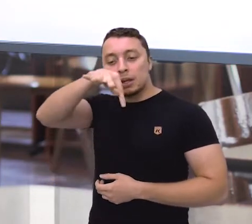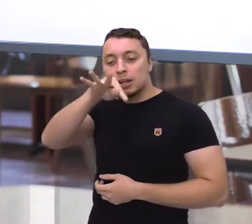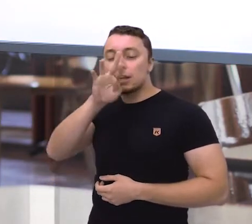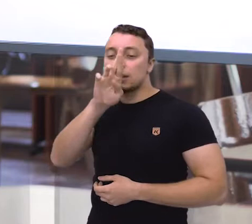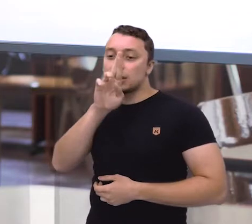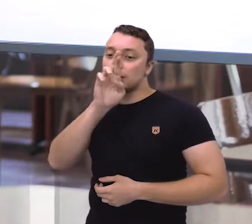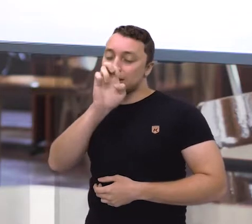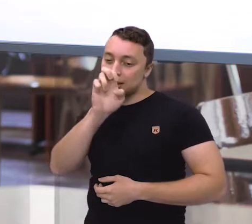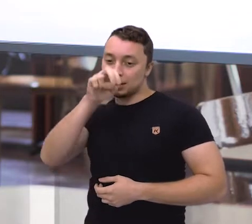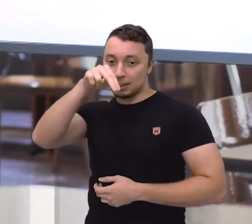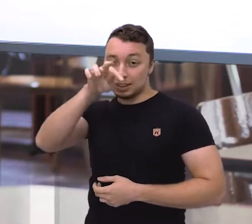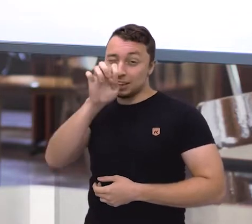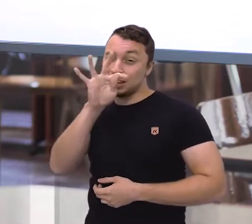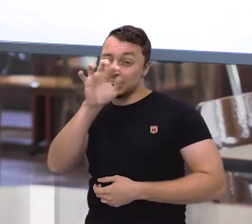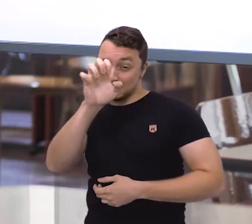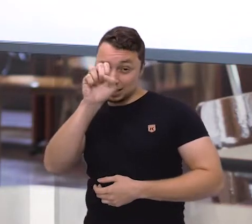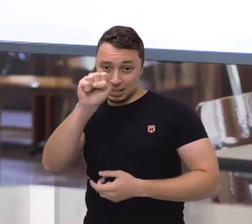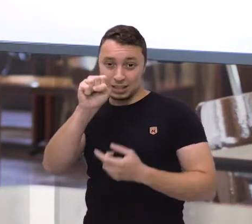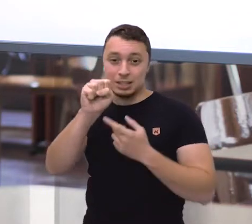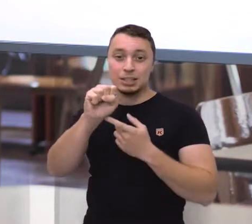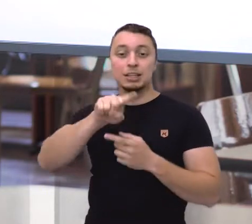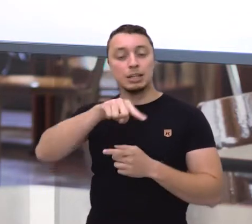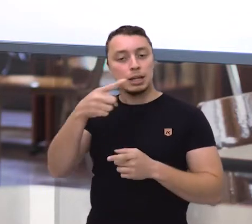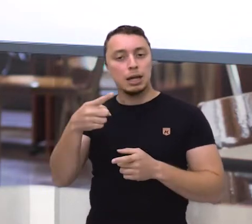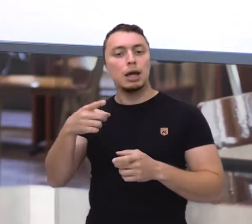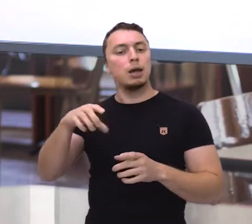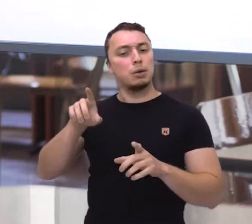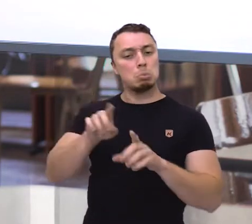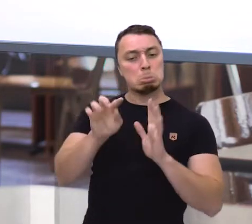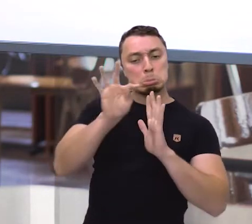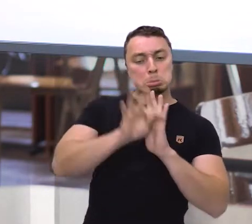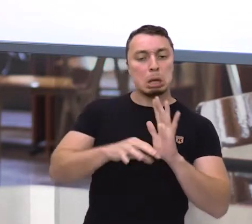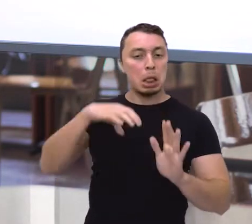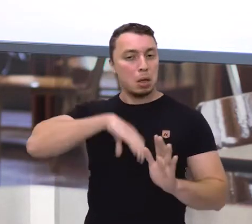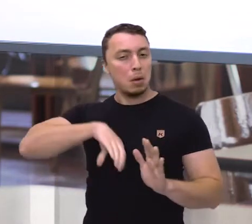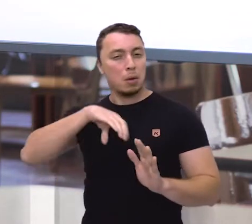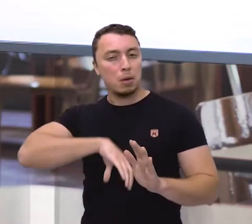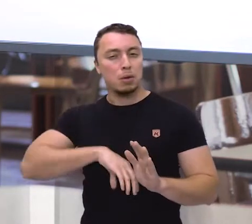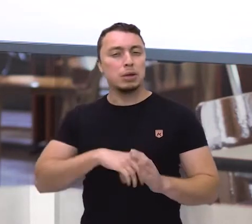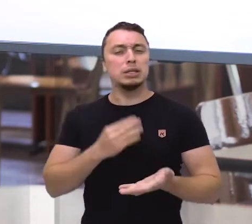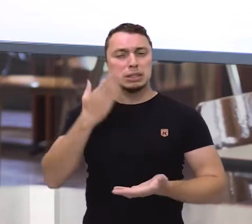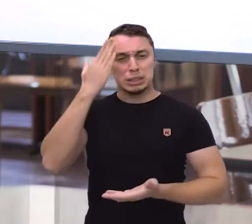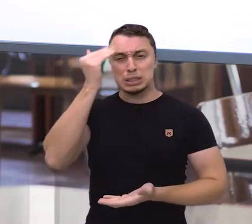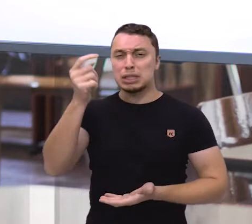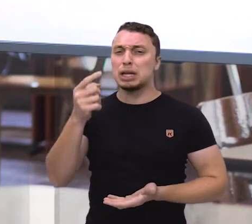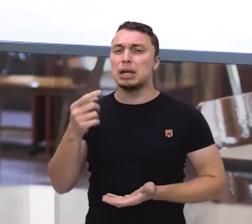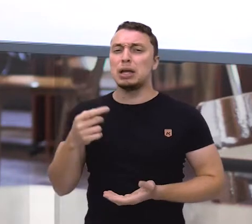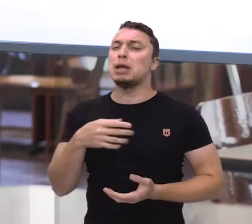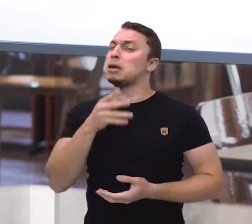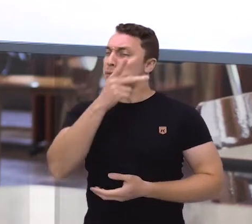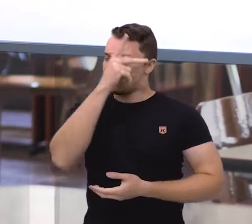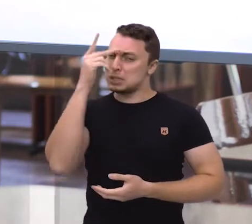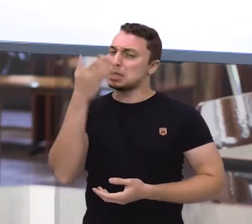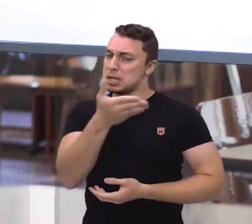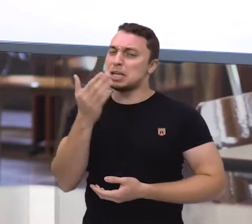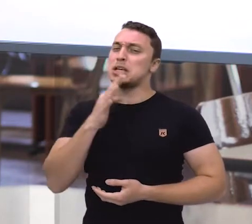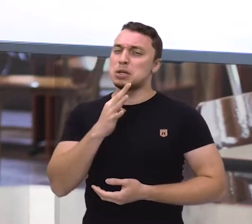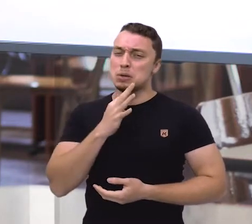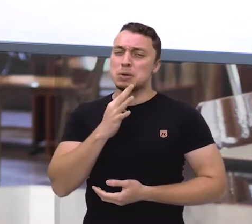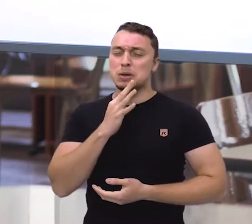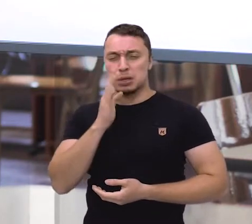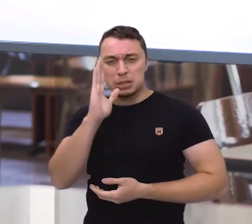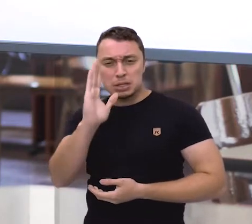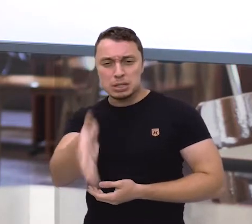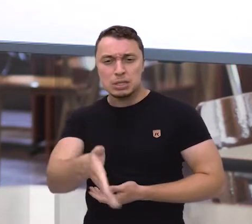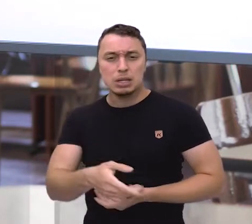o hipertexto na língua portuguesa. Sei que é um assunto que vocês estão muito por dentro, é um assunto que nós